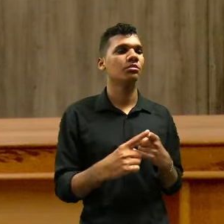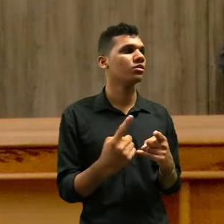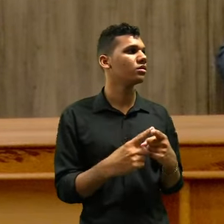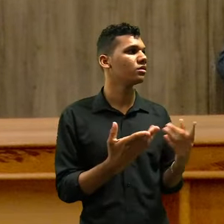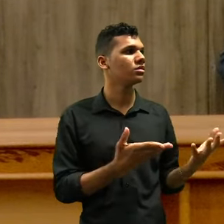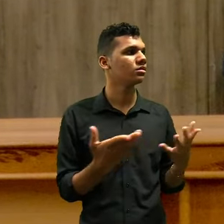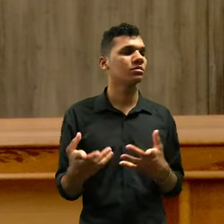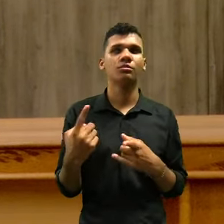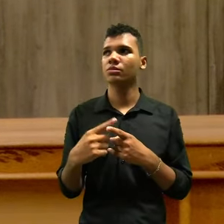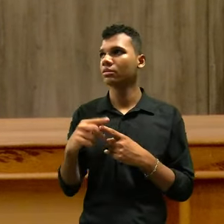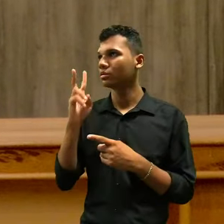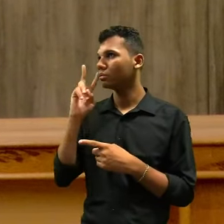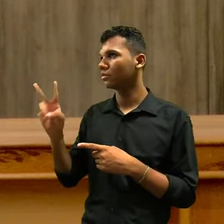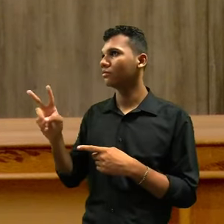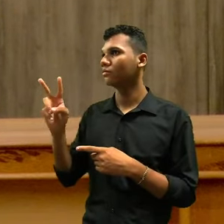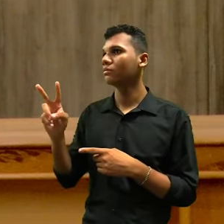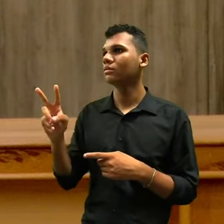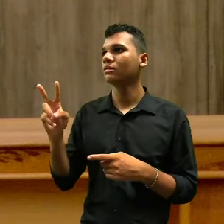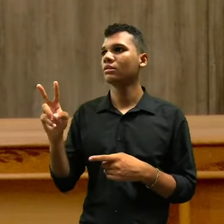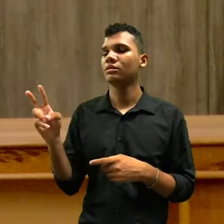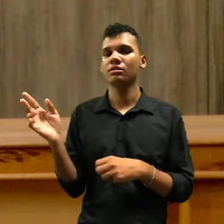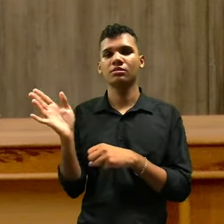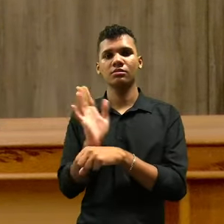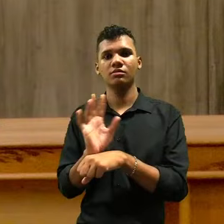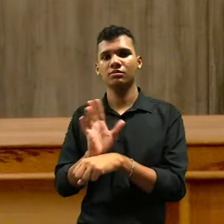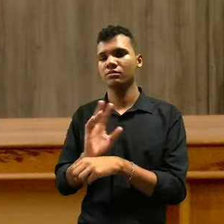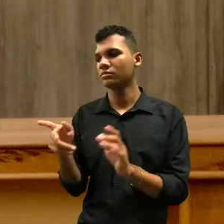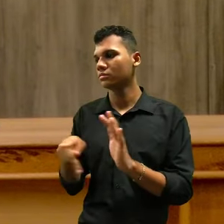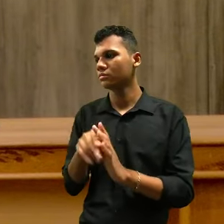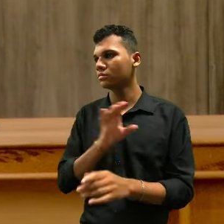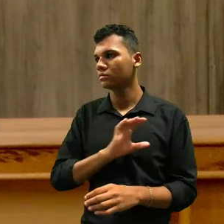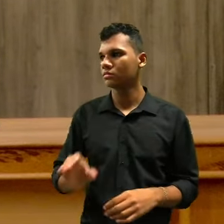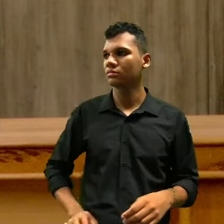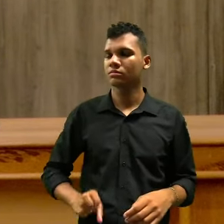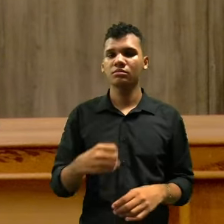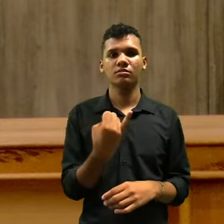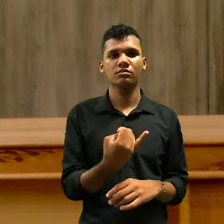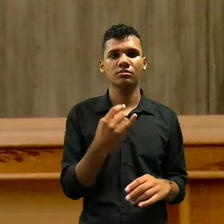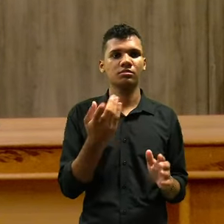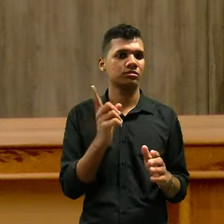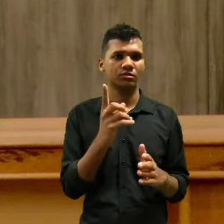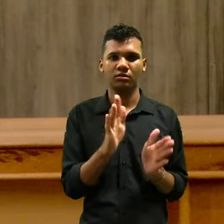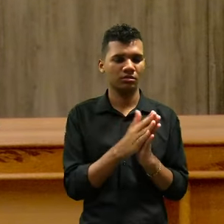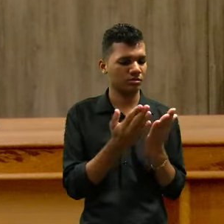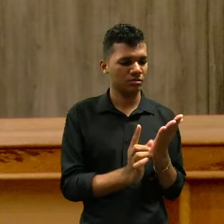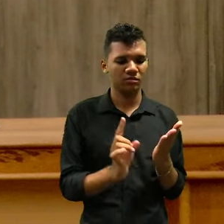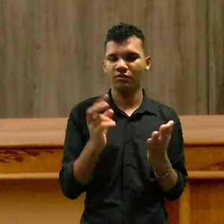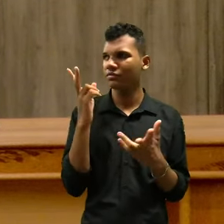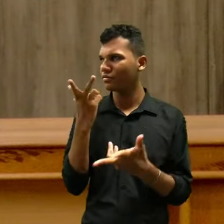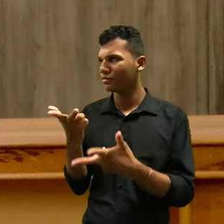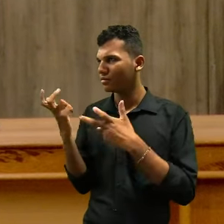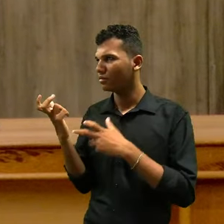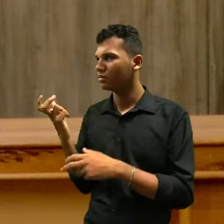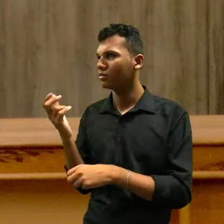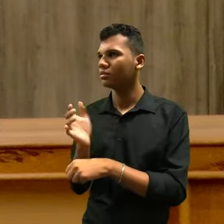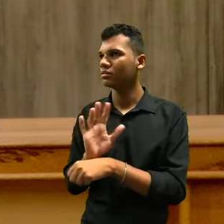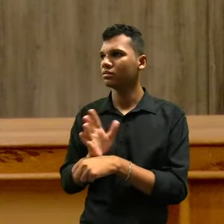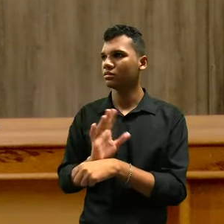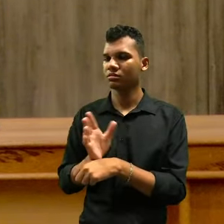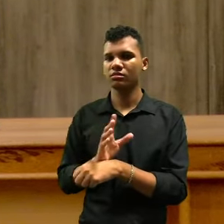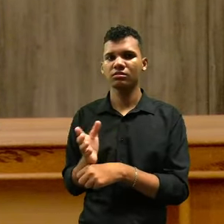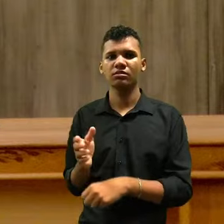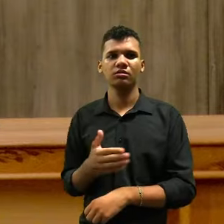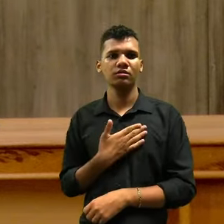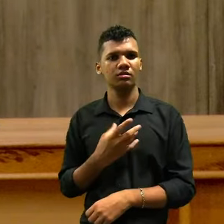cinema um filme de Cristo se eles não estão se fortalecendo com Bíblia eles vão se fortalecer com cinema Meu